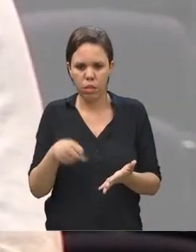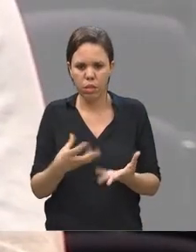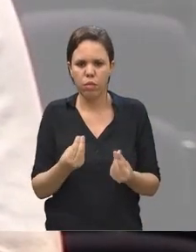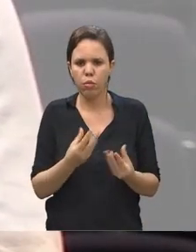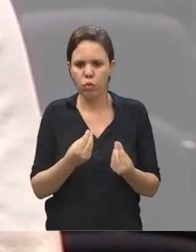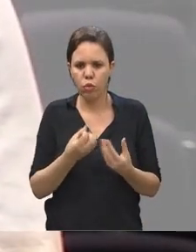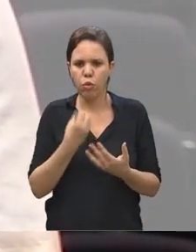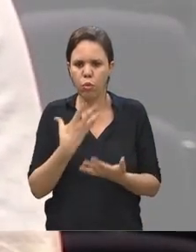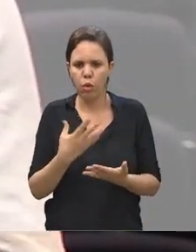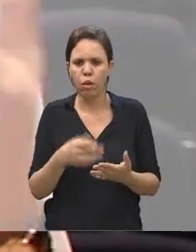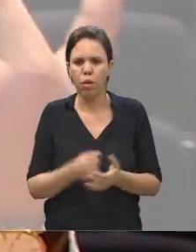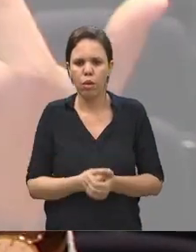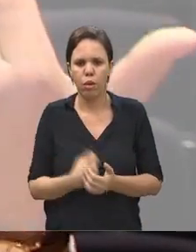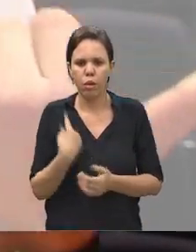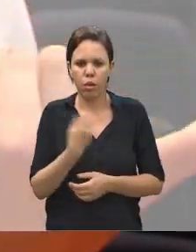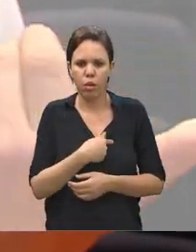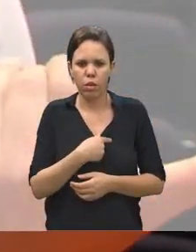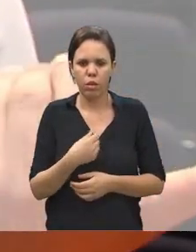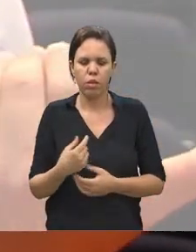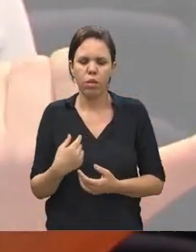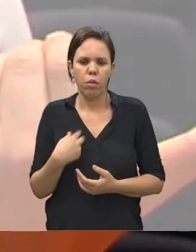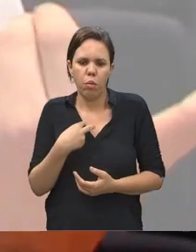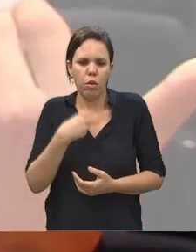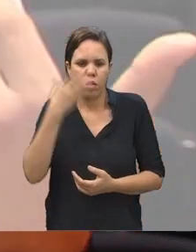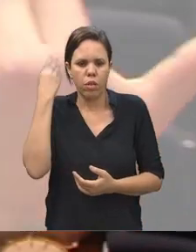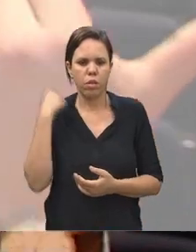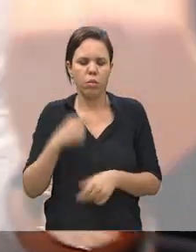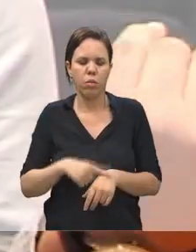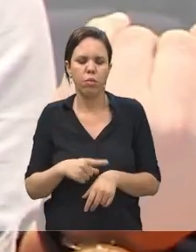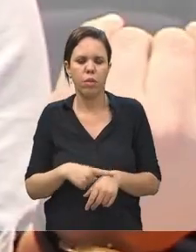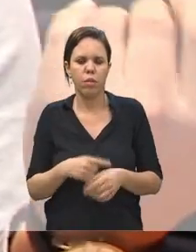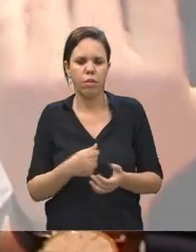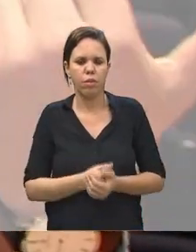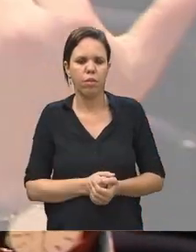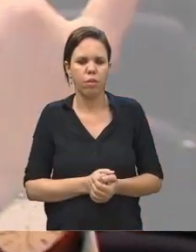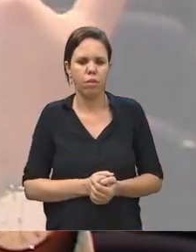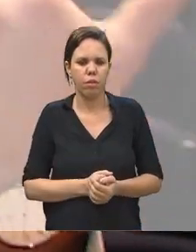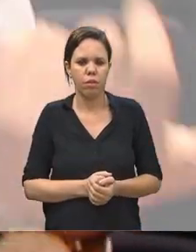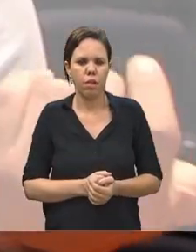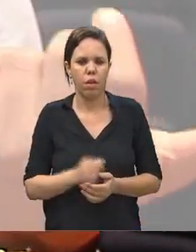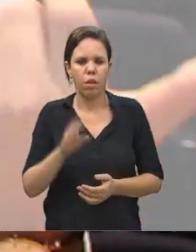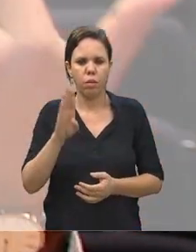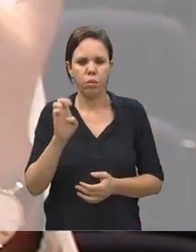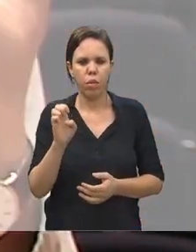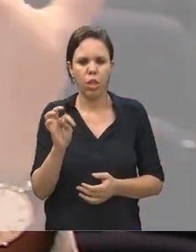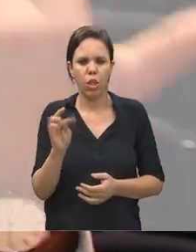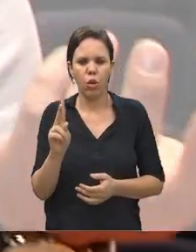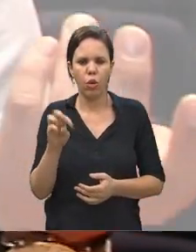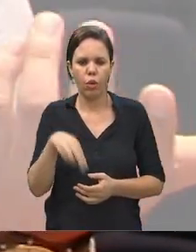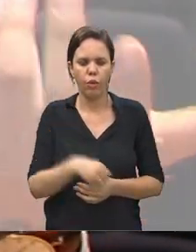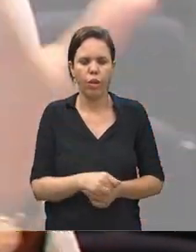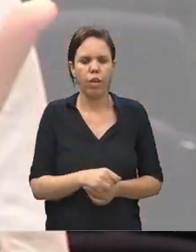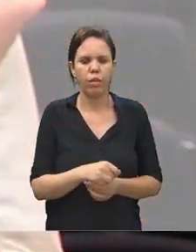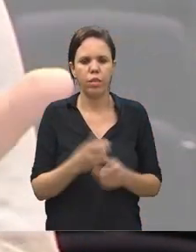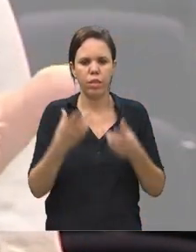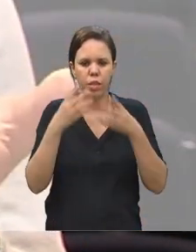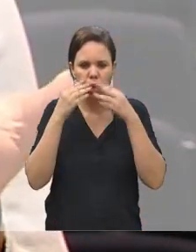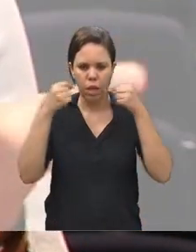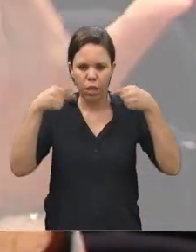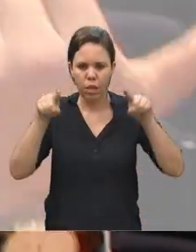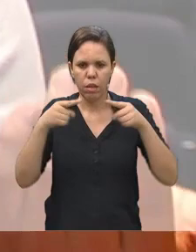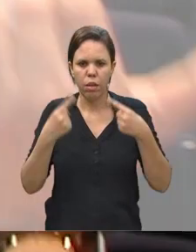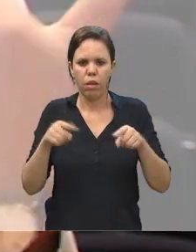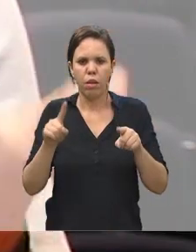muita música e muito boa. E não vamos esquecer que em seu momento, Beethoven, Mozart, Carlos